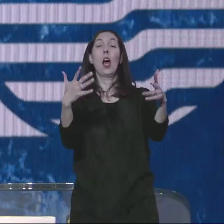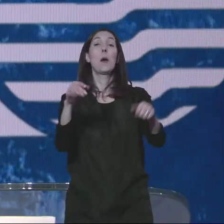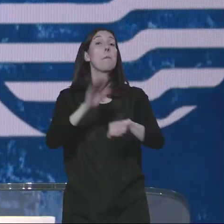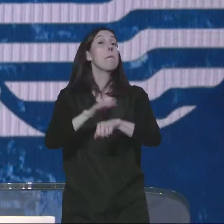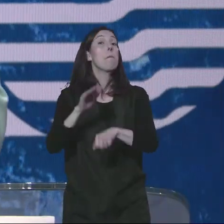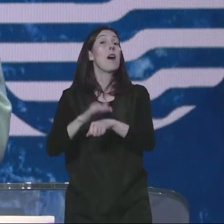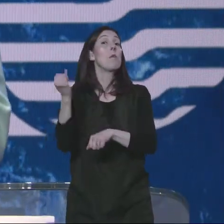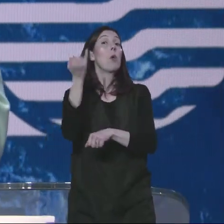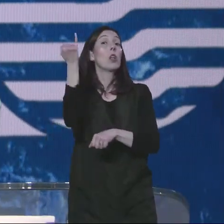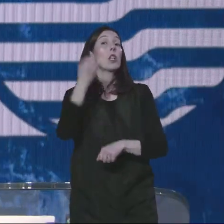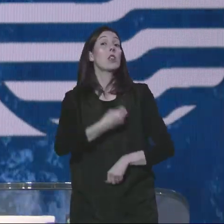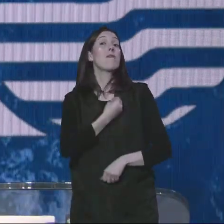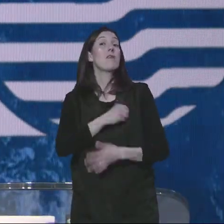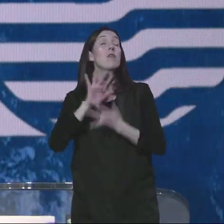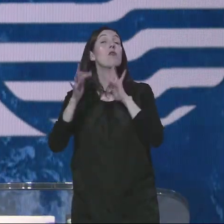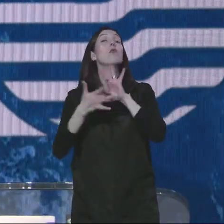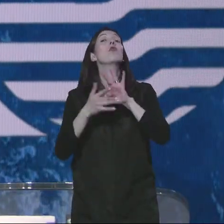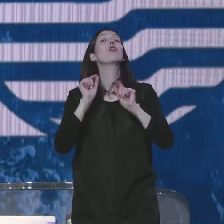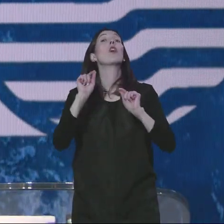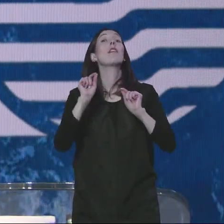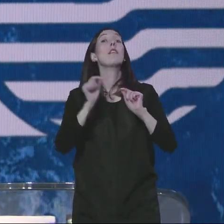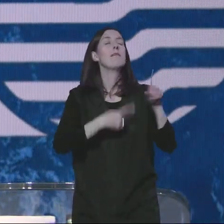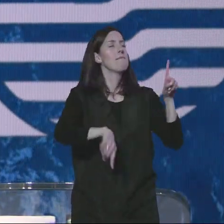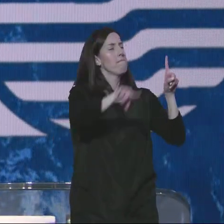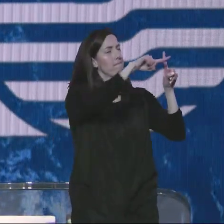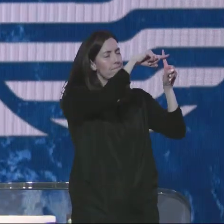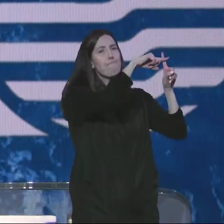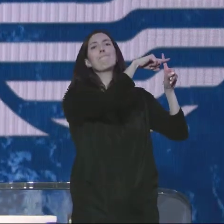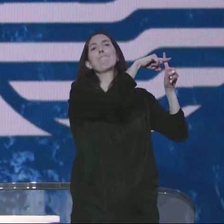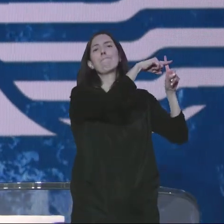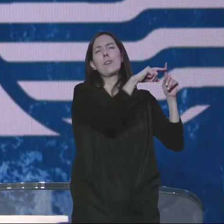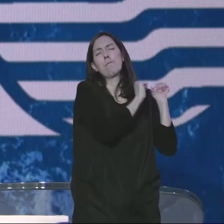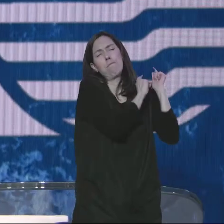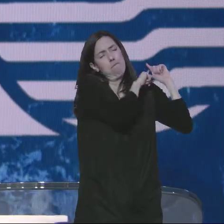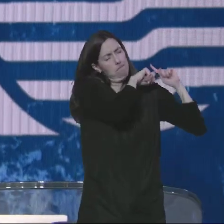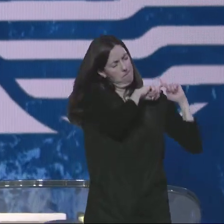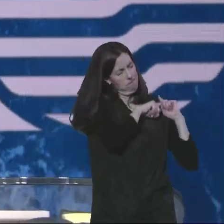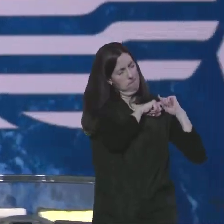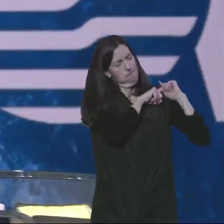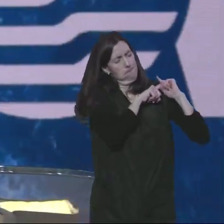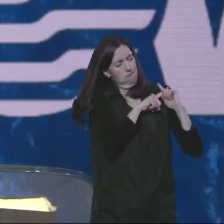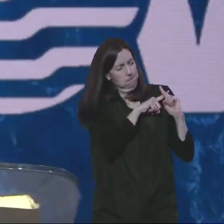carregando uma cruz e não parou até cumprir o que ele tinha que cumprir.